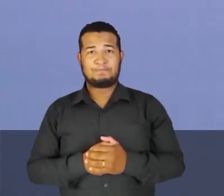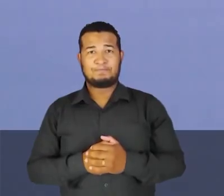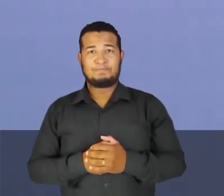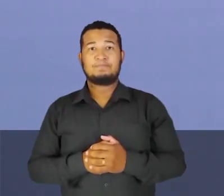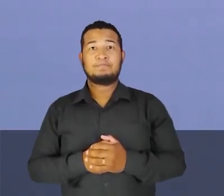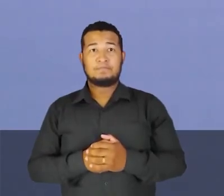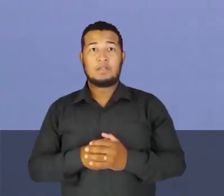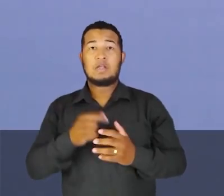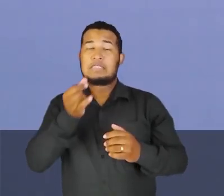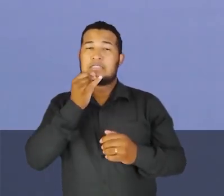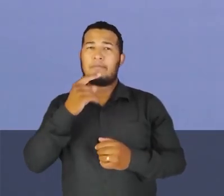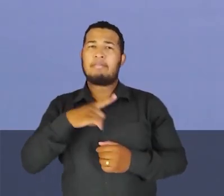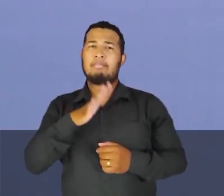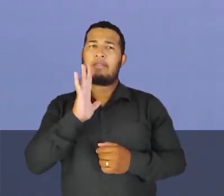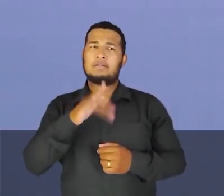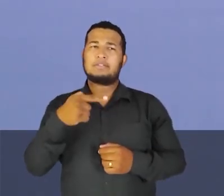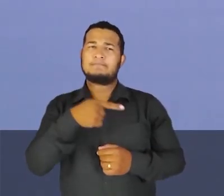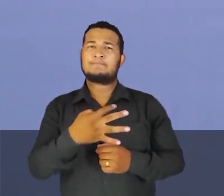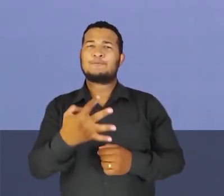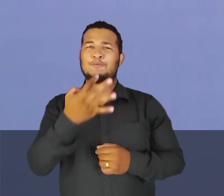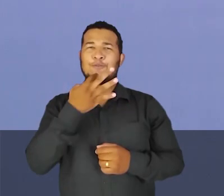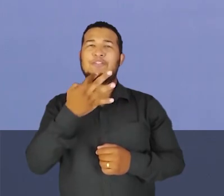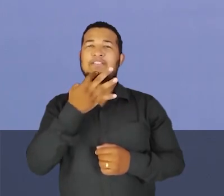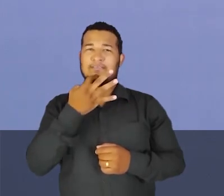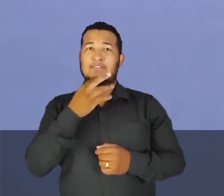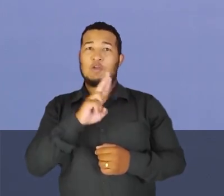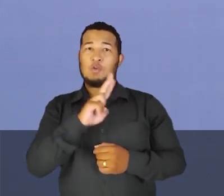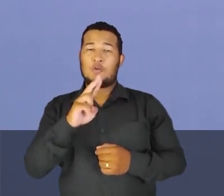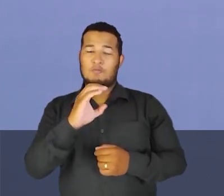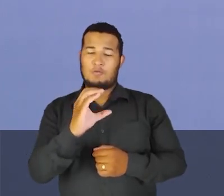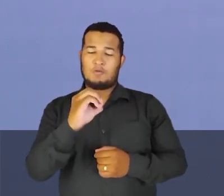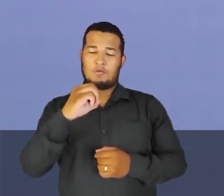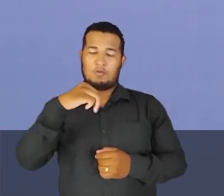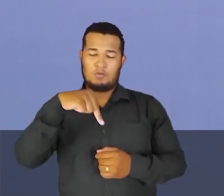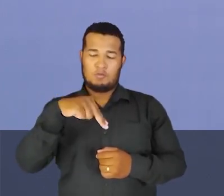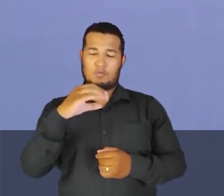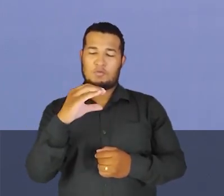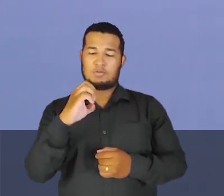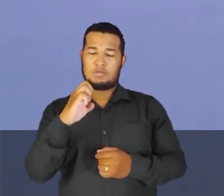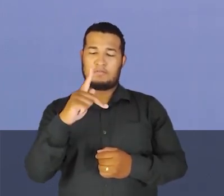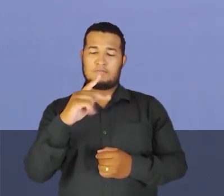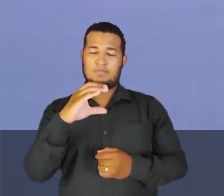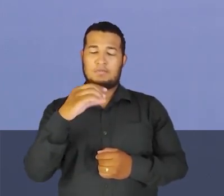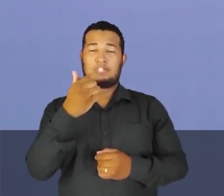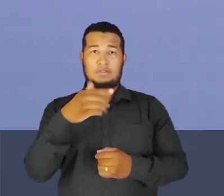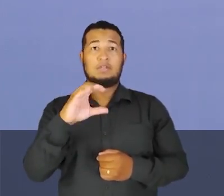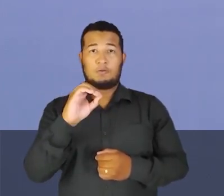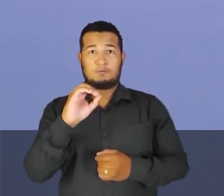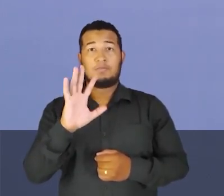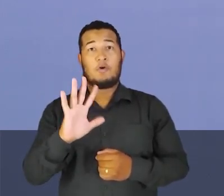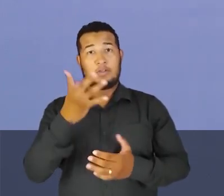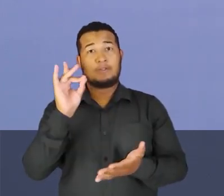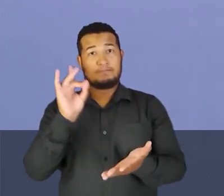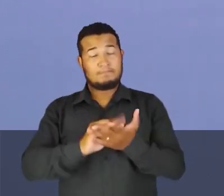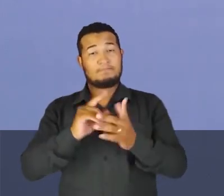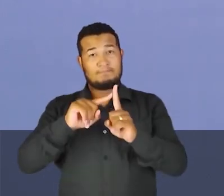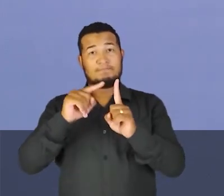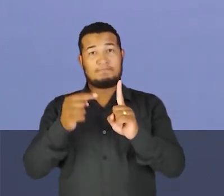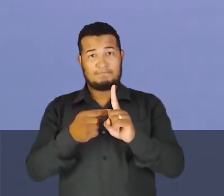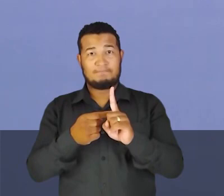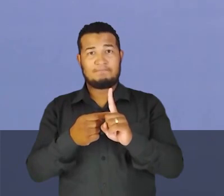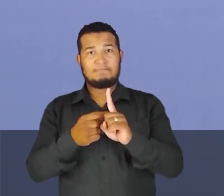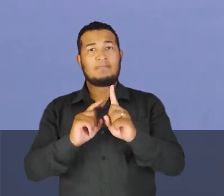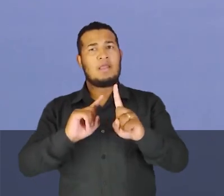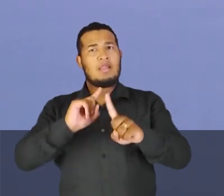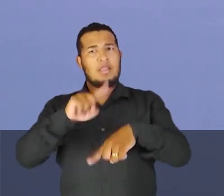E esse processo, como eu disse, é conhecido como concepção, certo? É assim que acontece uma gravidez. Ok?